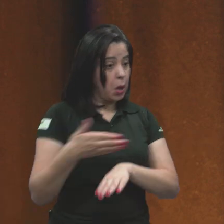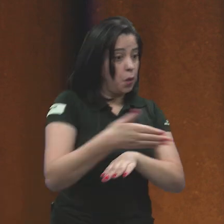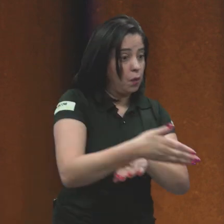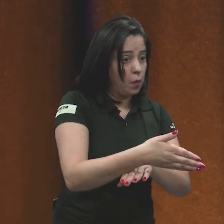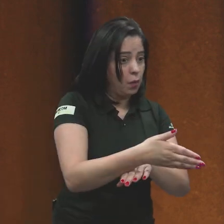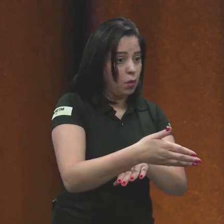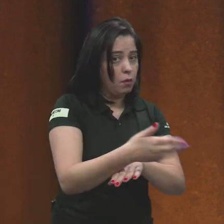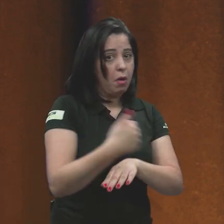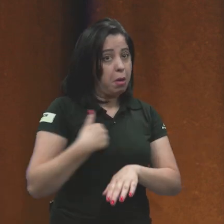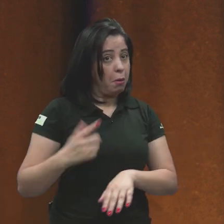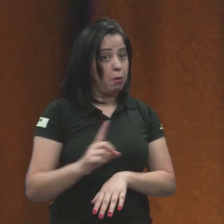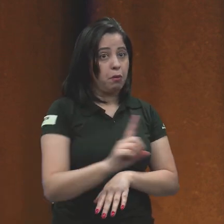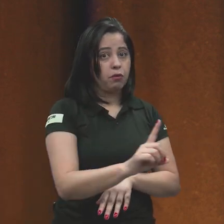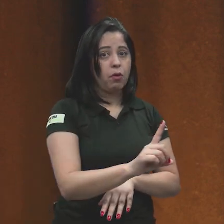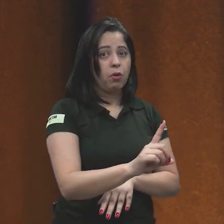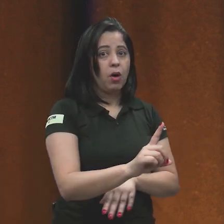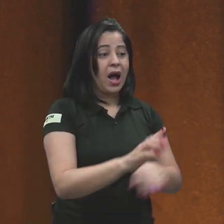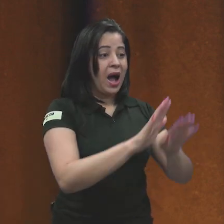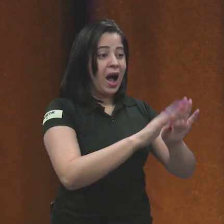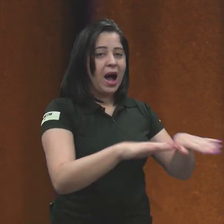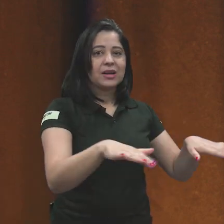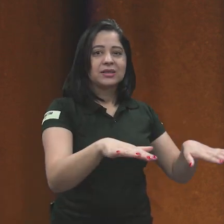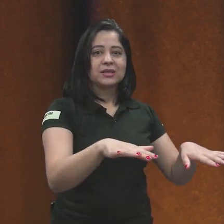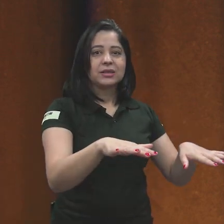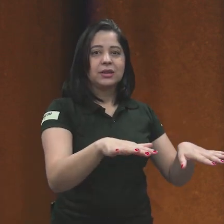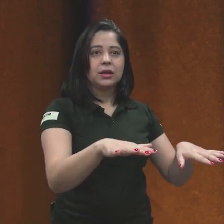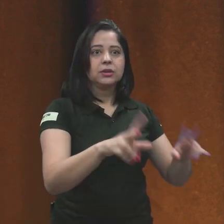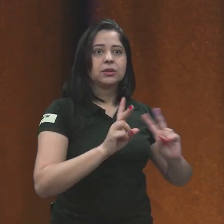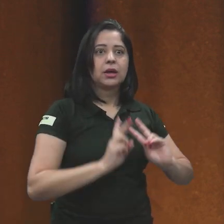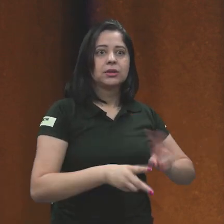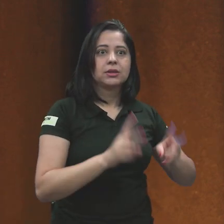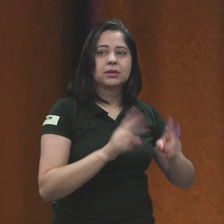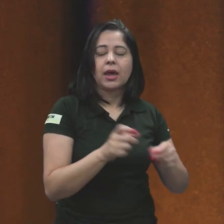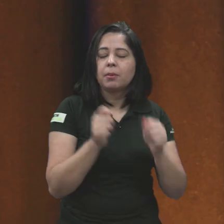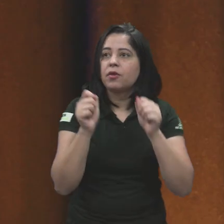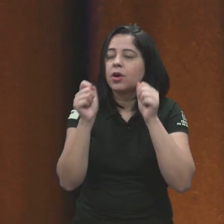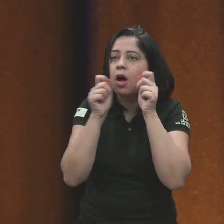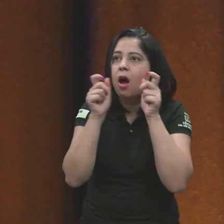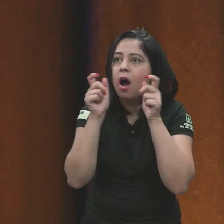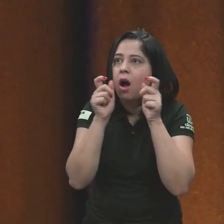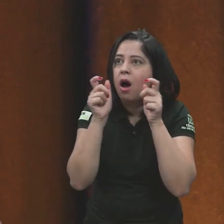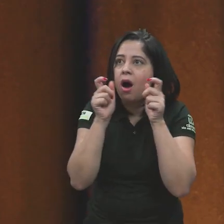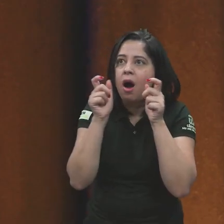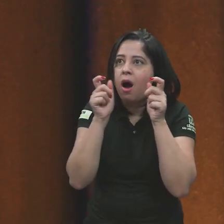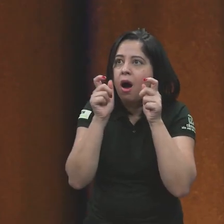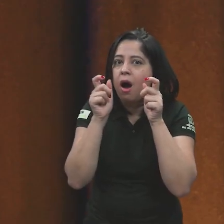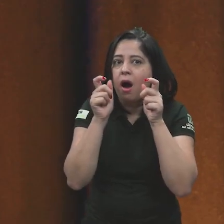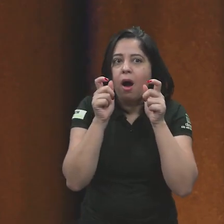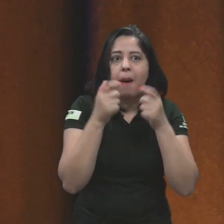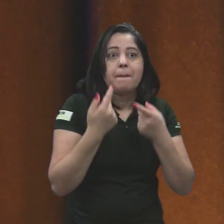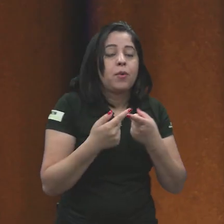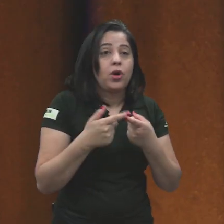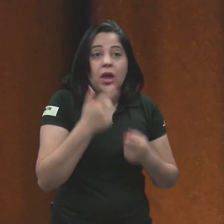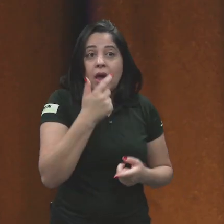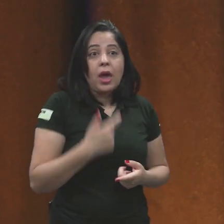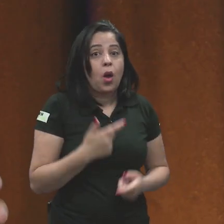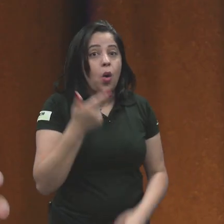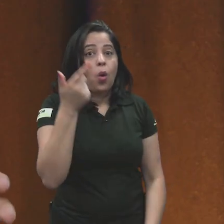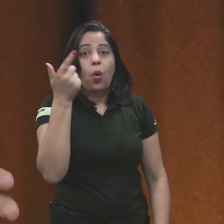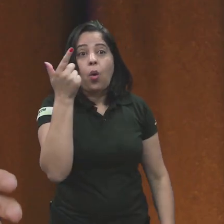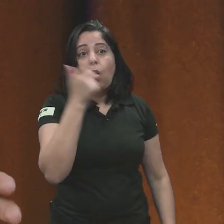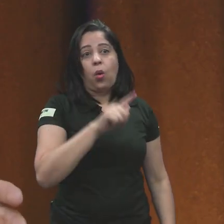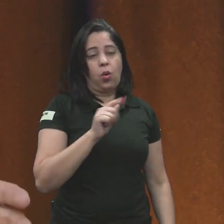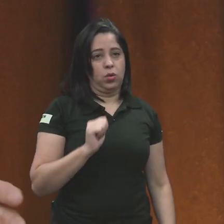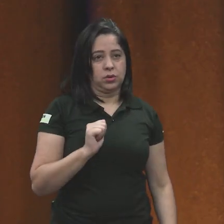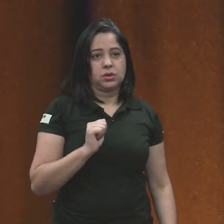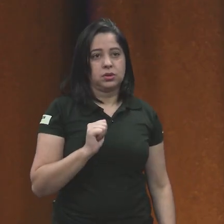um destaque especial aqui, as crianças do Rio Comprido, porque foi ali, de fato, que eu consegui desenvolver um trabalho social muito